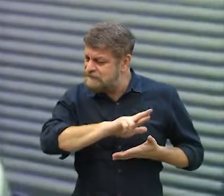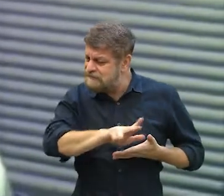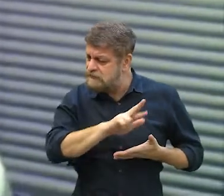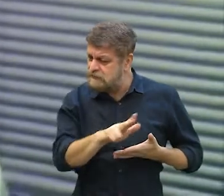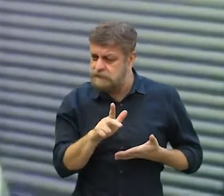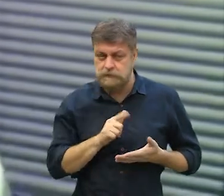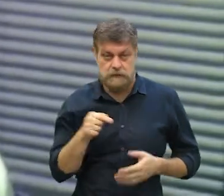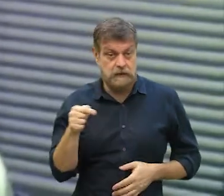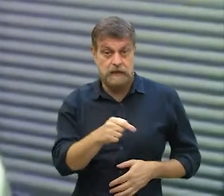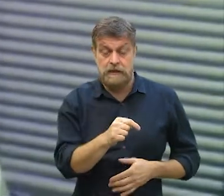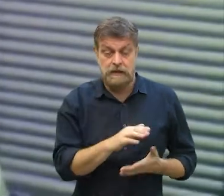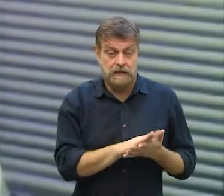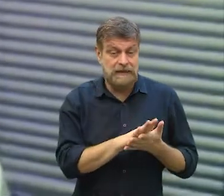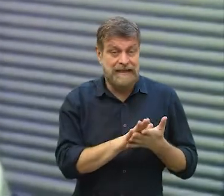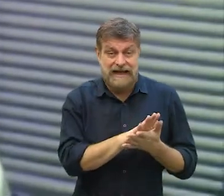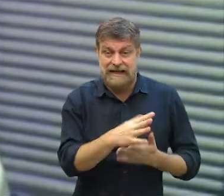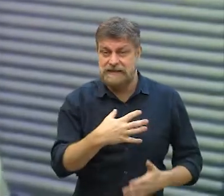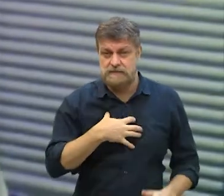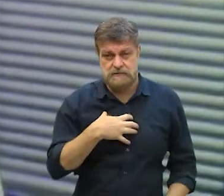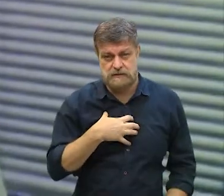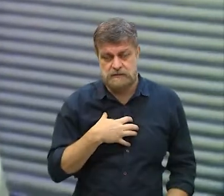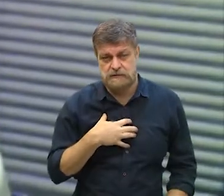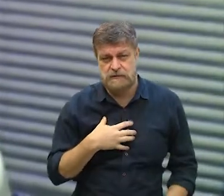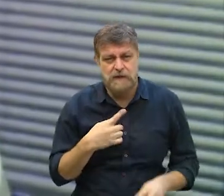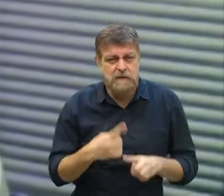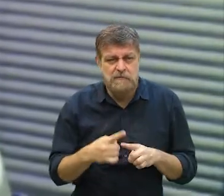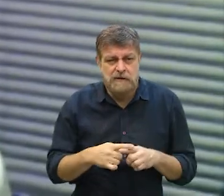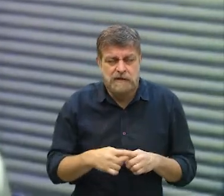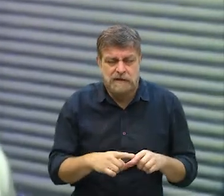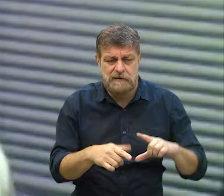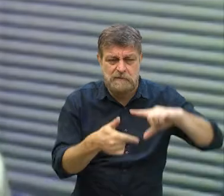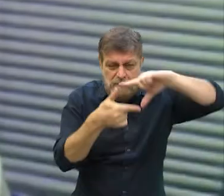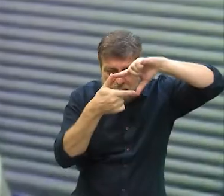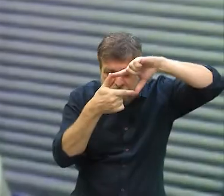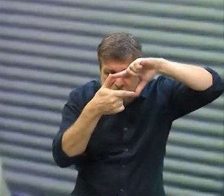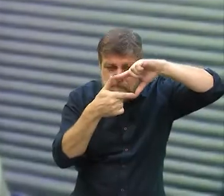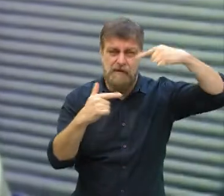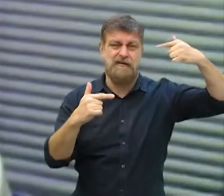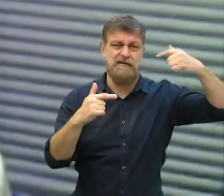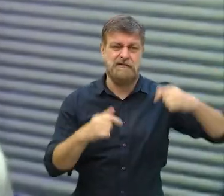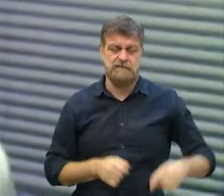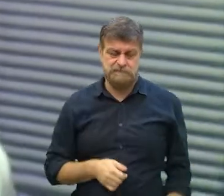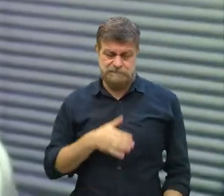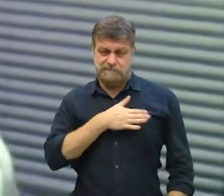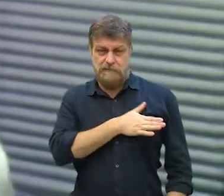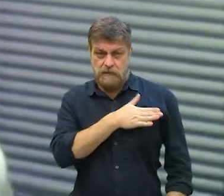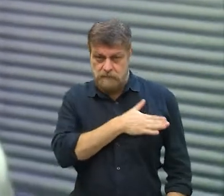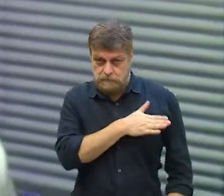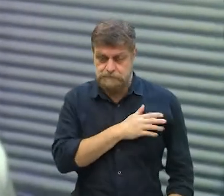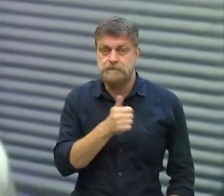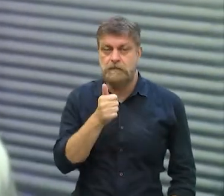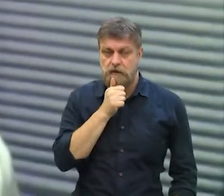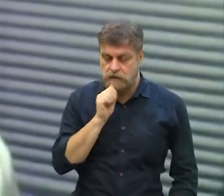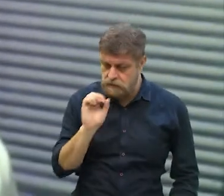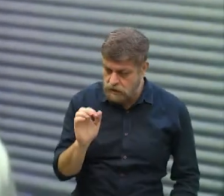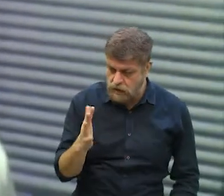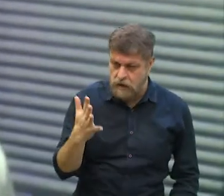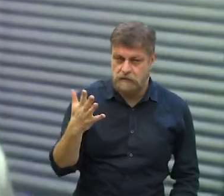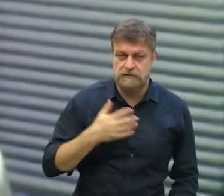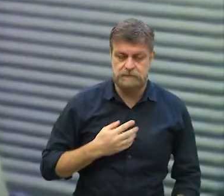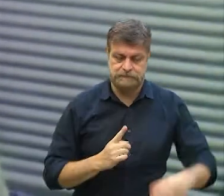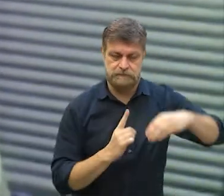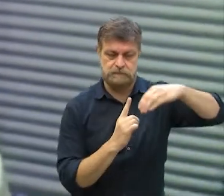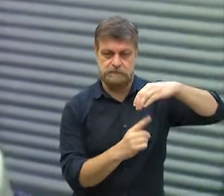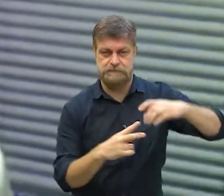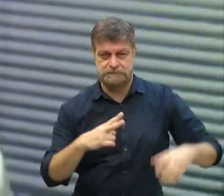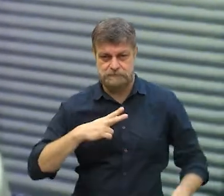exame de toque, ele não sente absolutamente nada. Então, realmente, não há motivo para esse preconceito. Isso ainda acontece, mesmo